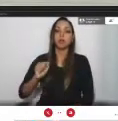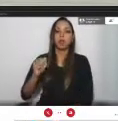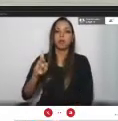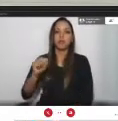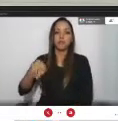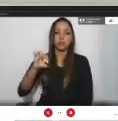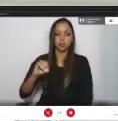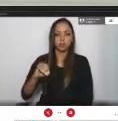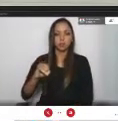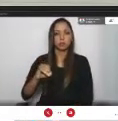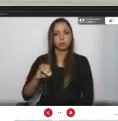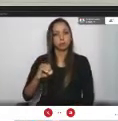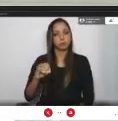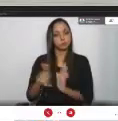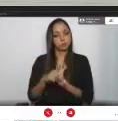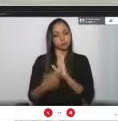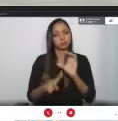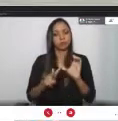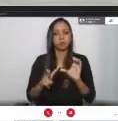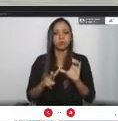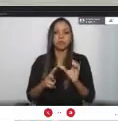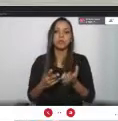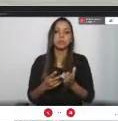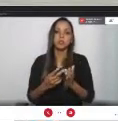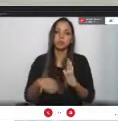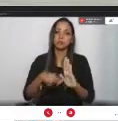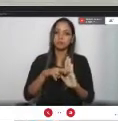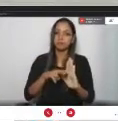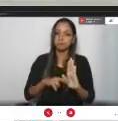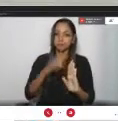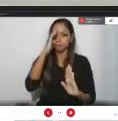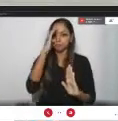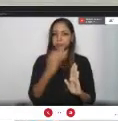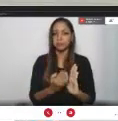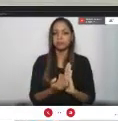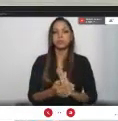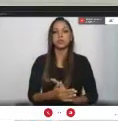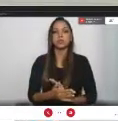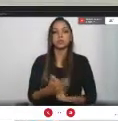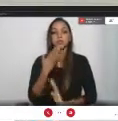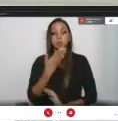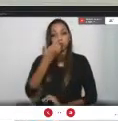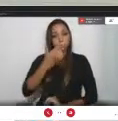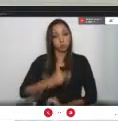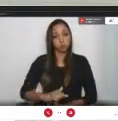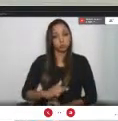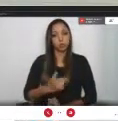igreja casa, vendo os termos regimentais, reiterar a indicação